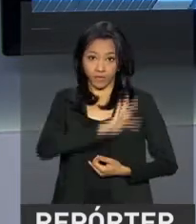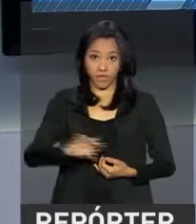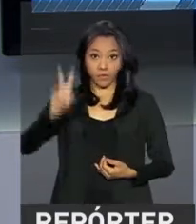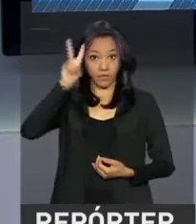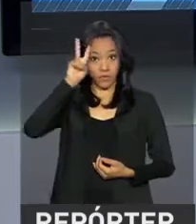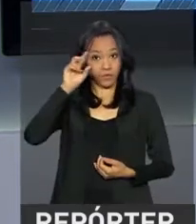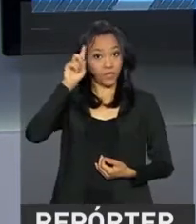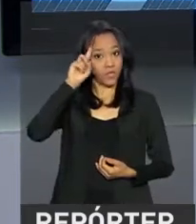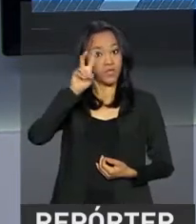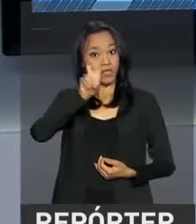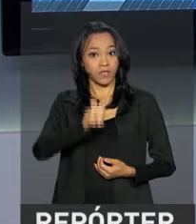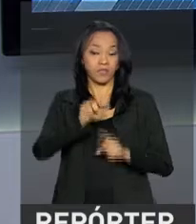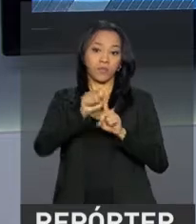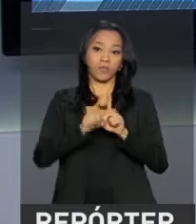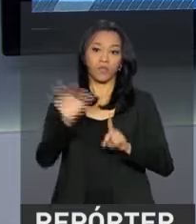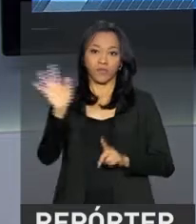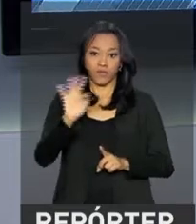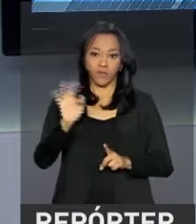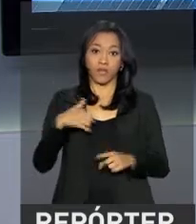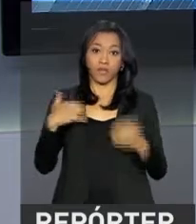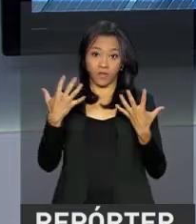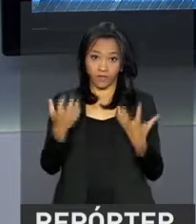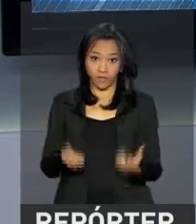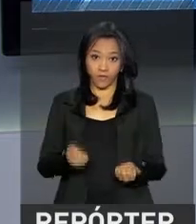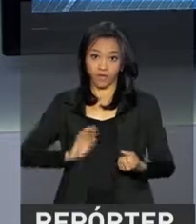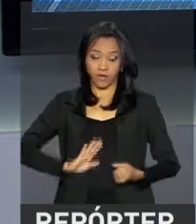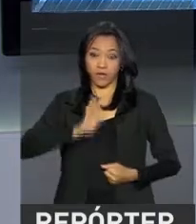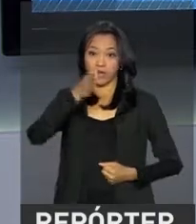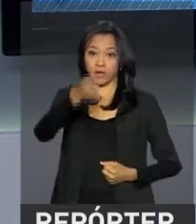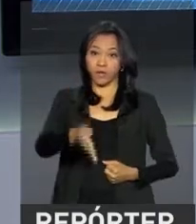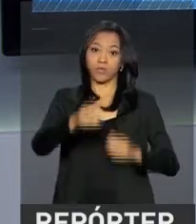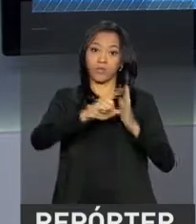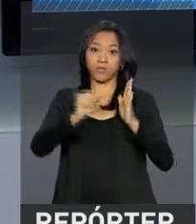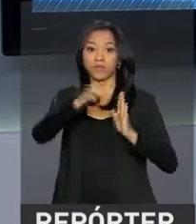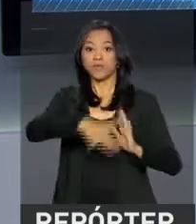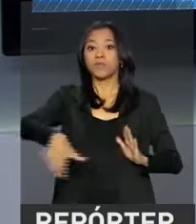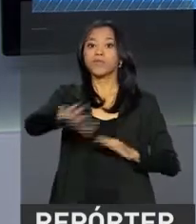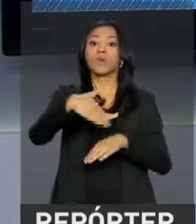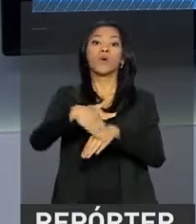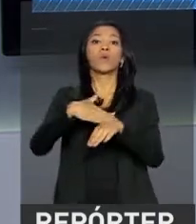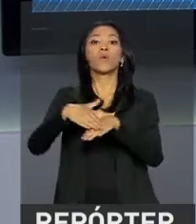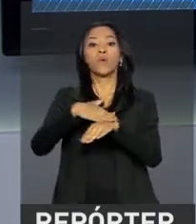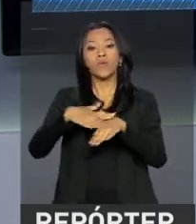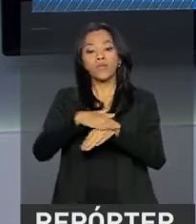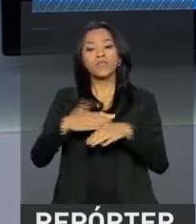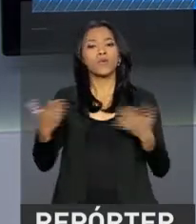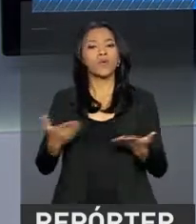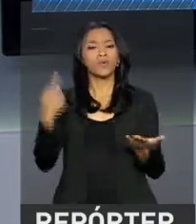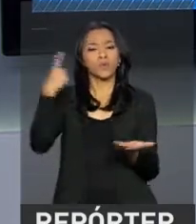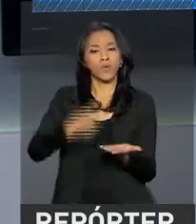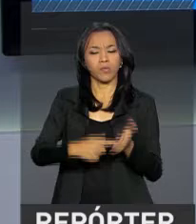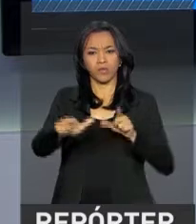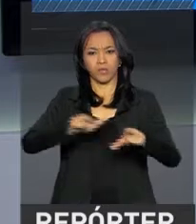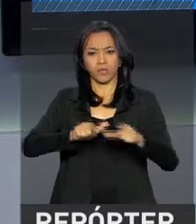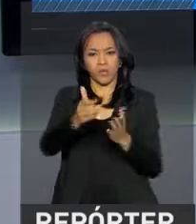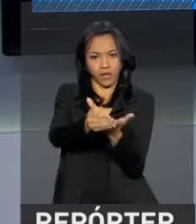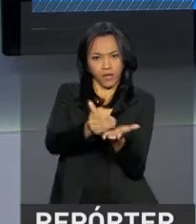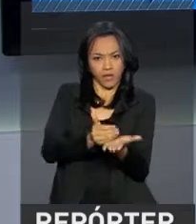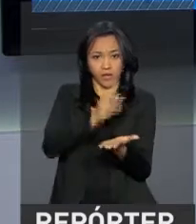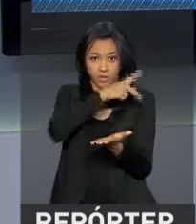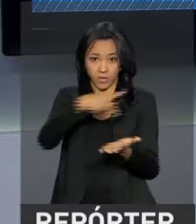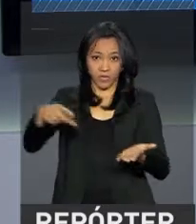dia 5 de fevereiro e nós vamos direto ao palácio do planalto para conhecer a agenda de hoje do presidente michel temer a